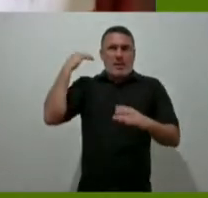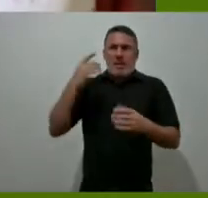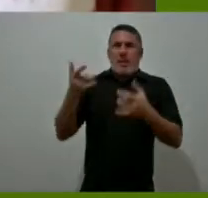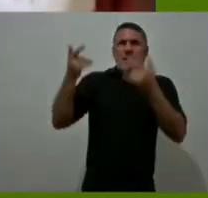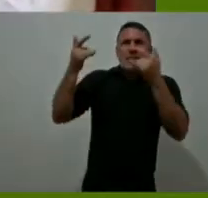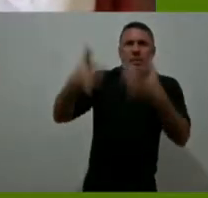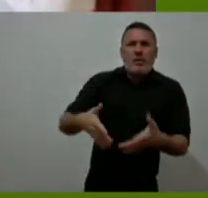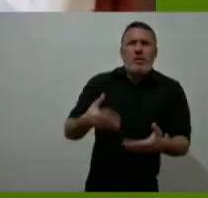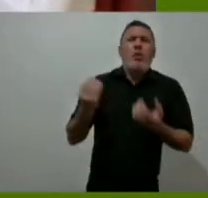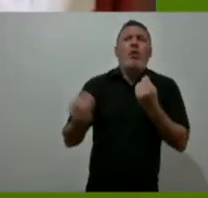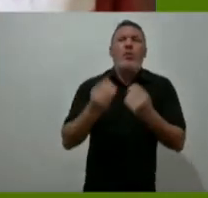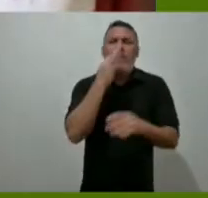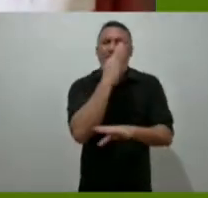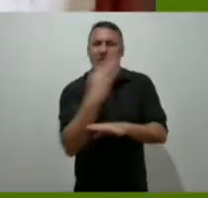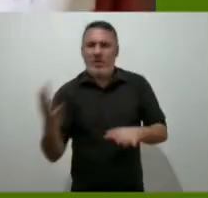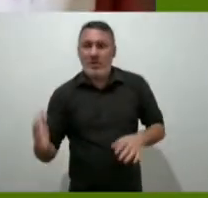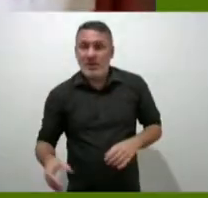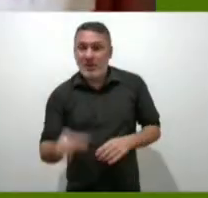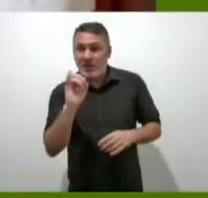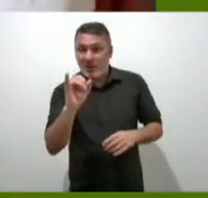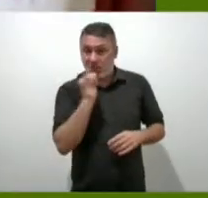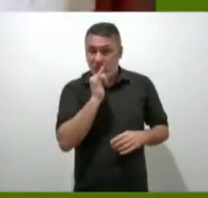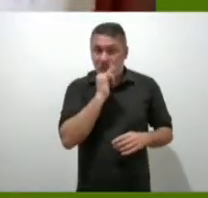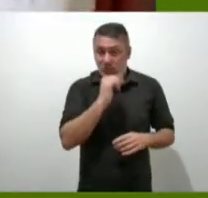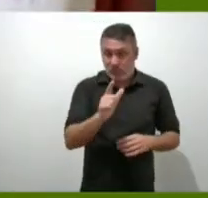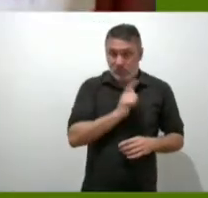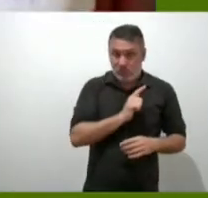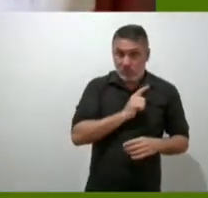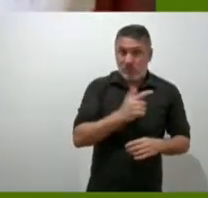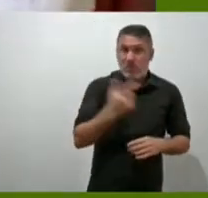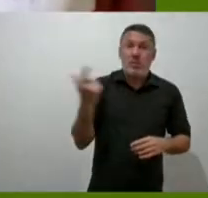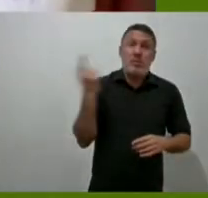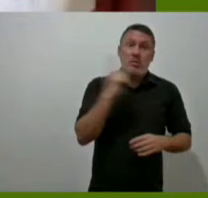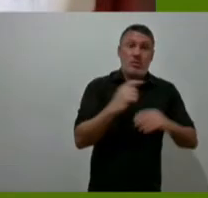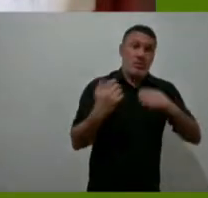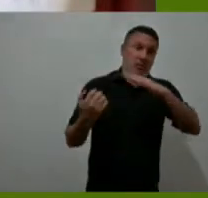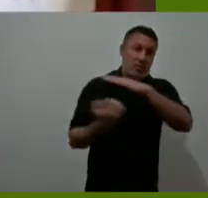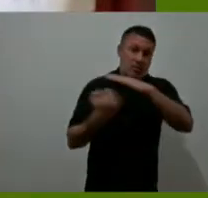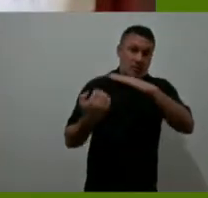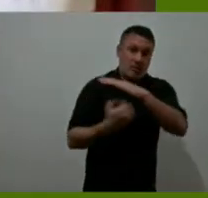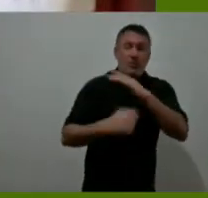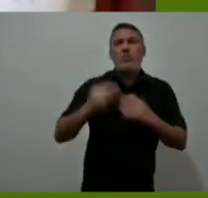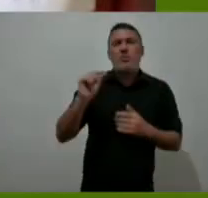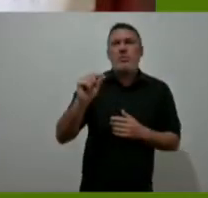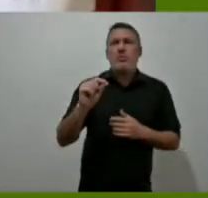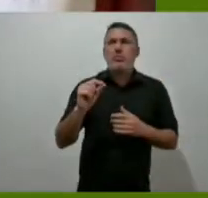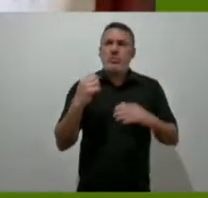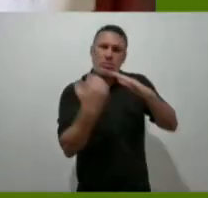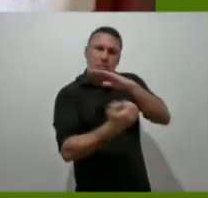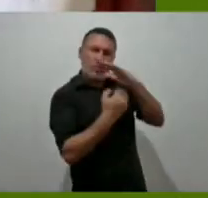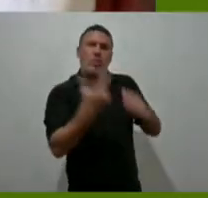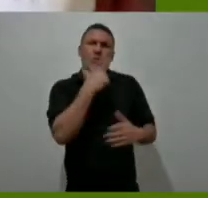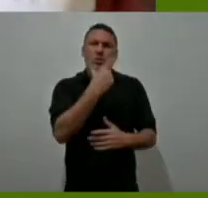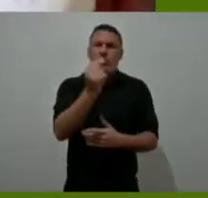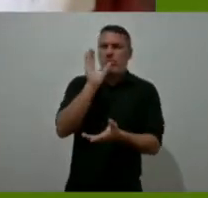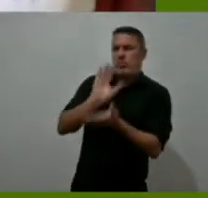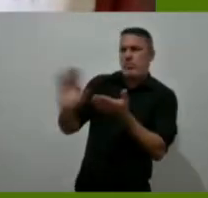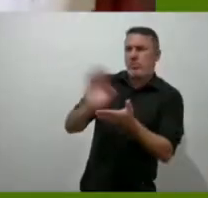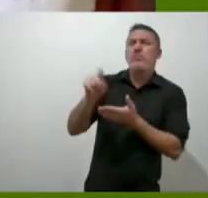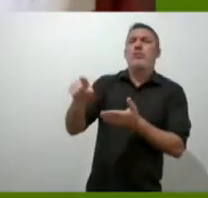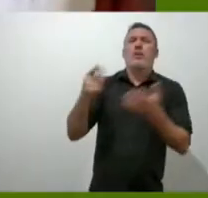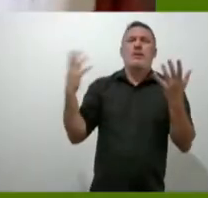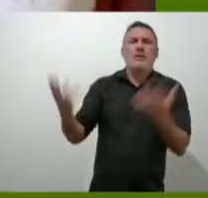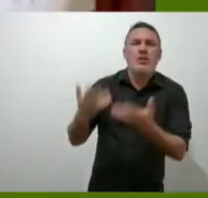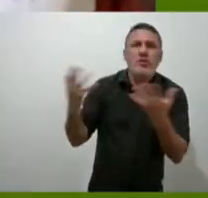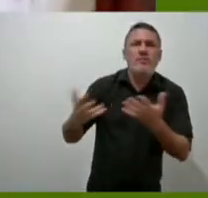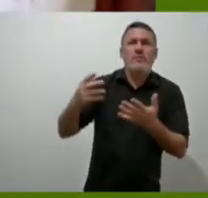floresta. Se nós conseguirmos, através das empresas, criarmos fundos de incentivo ao plantio de